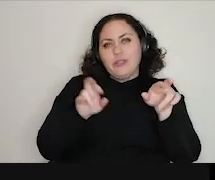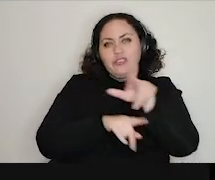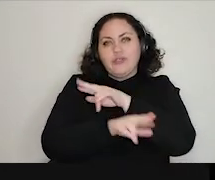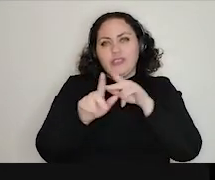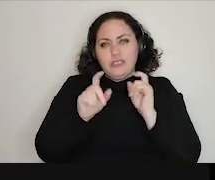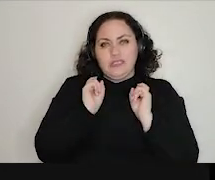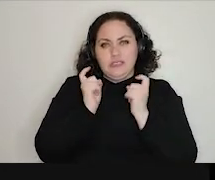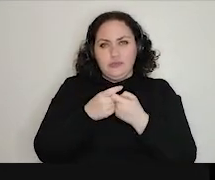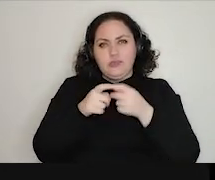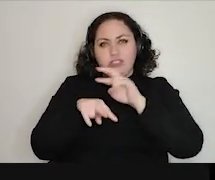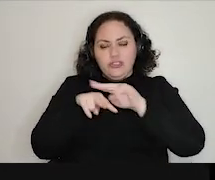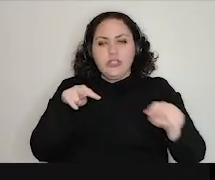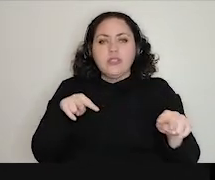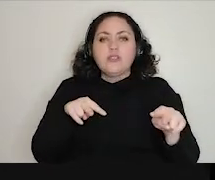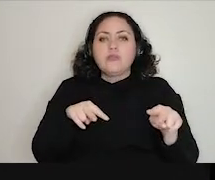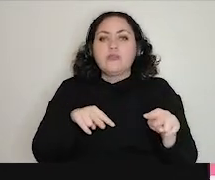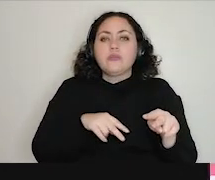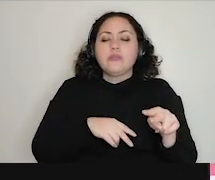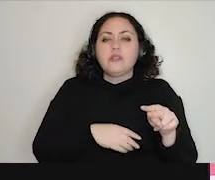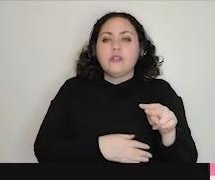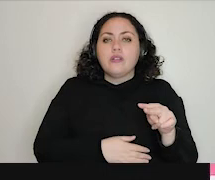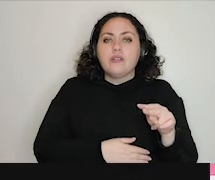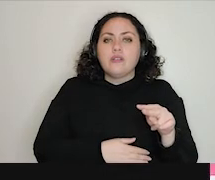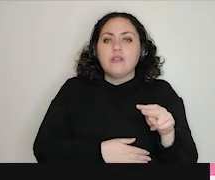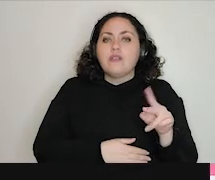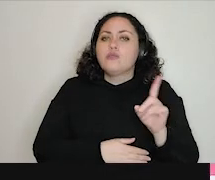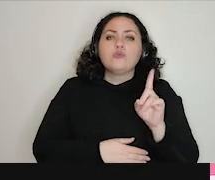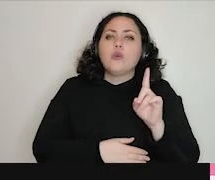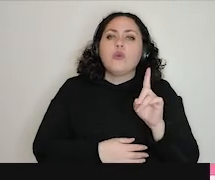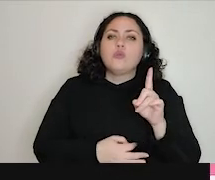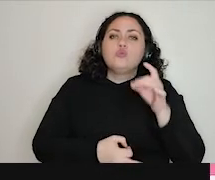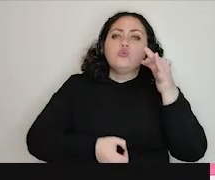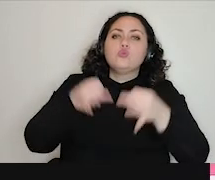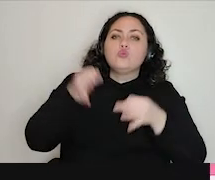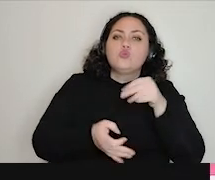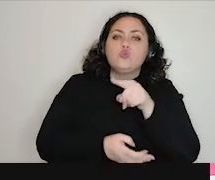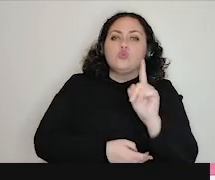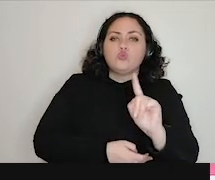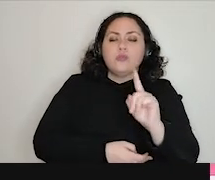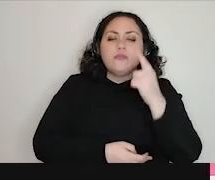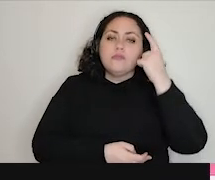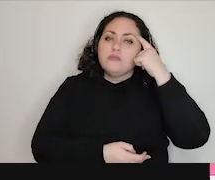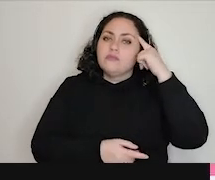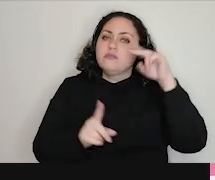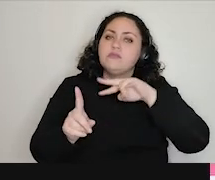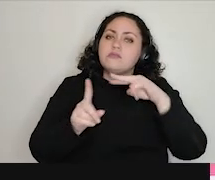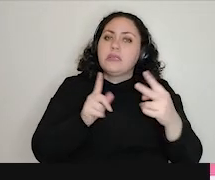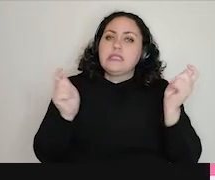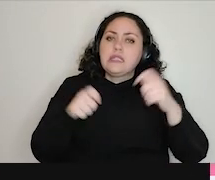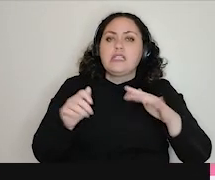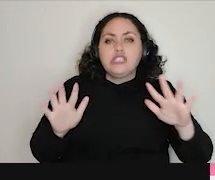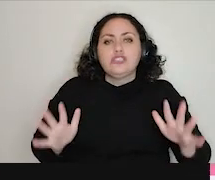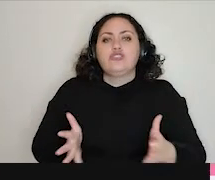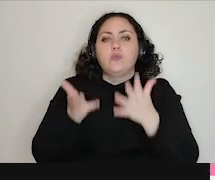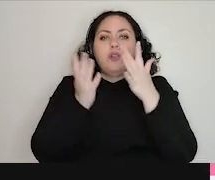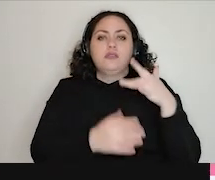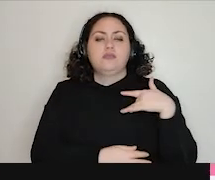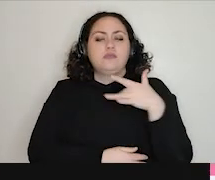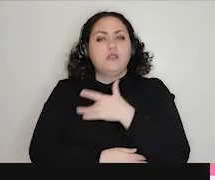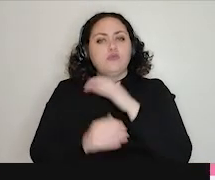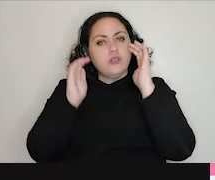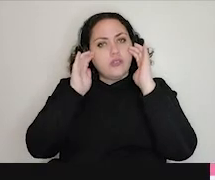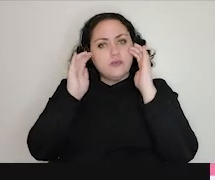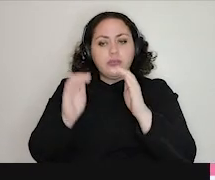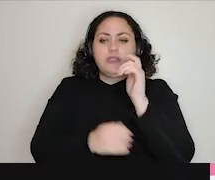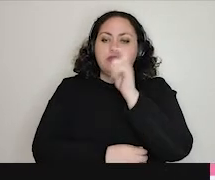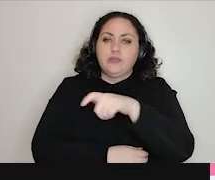diversidade humana, diversidade sexual de gênero, que a gente não imita juízo de valor e a gente pense na perspectiva de promover uma